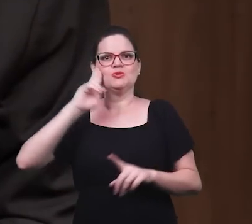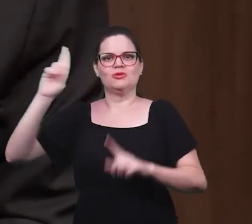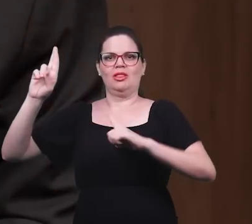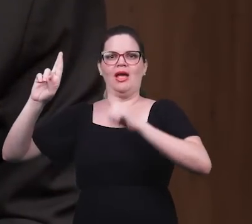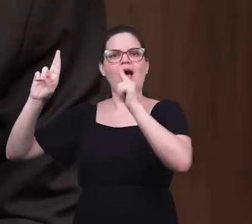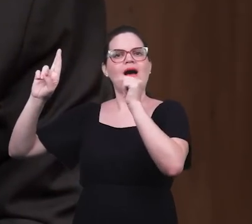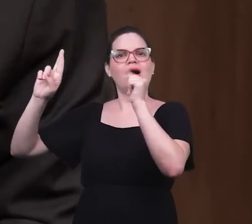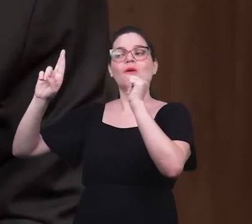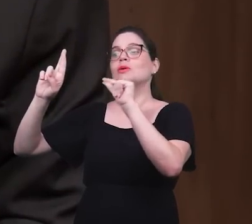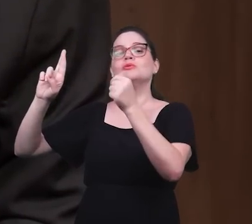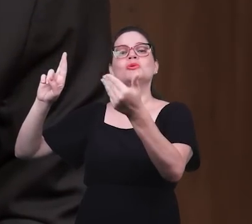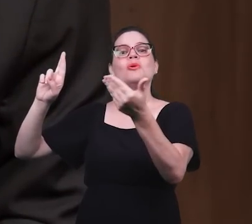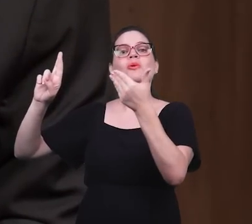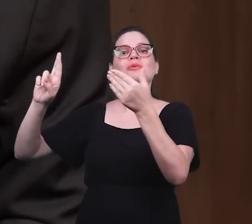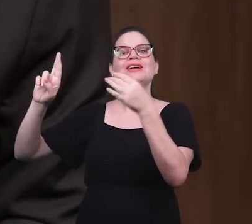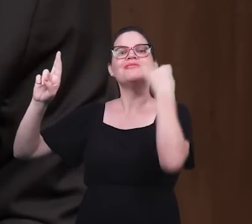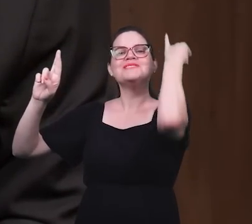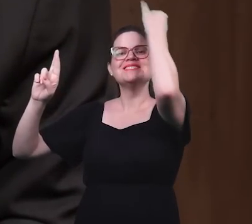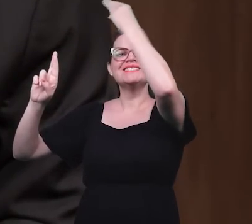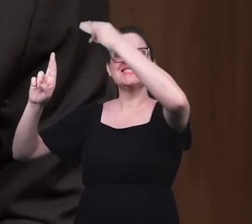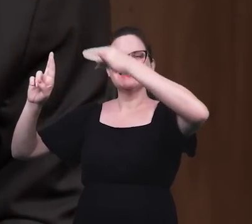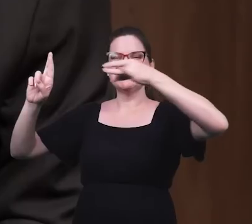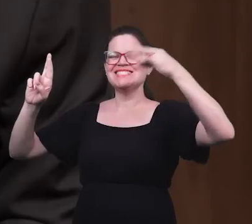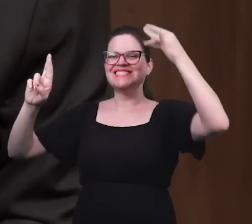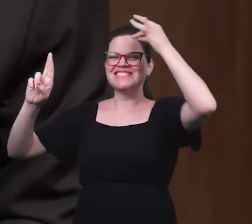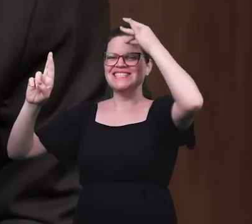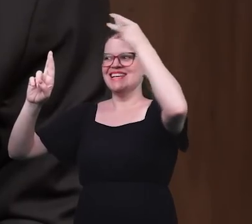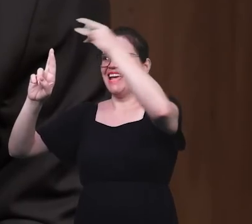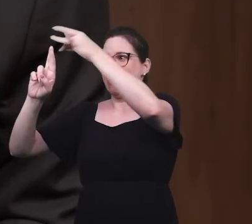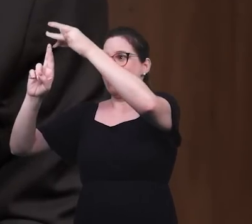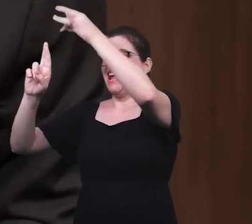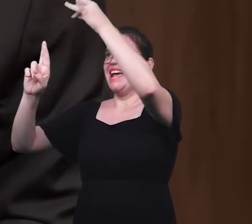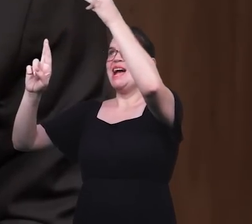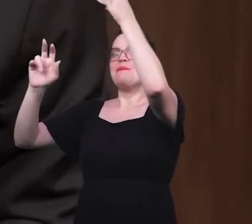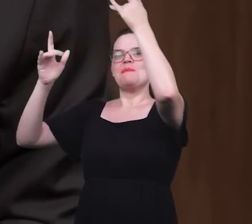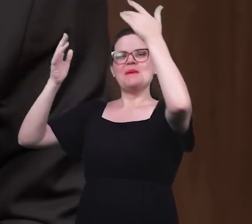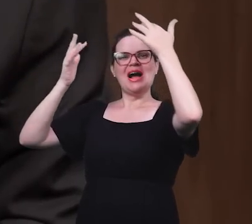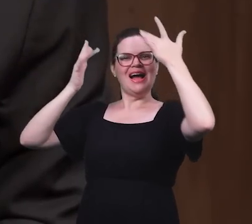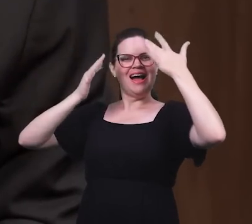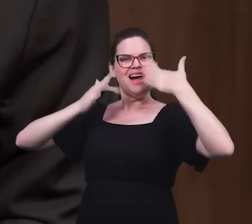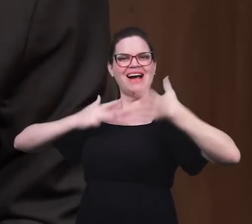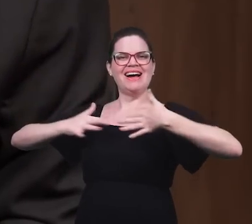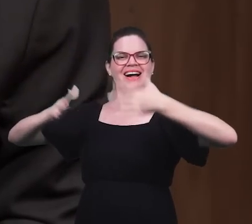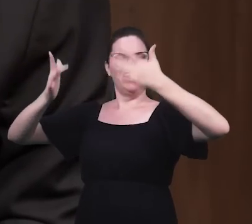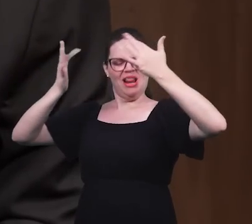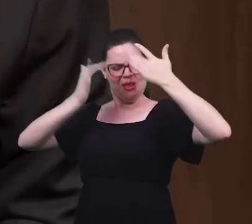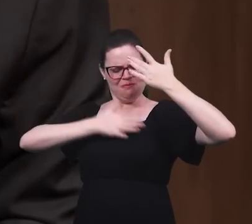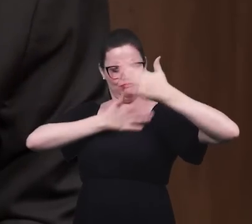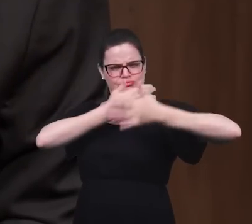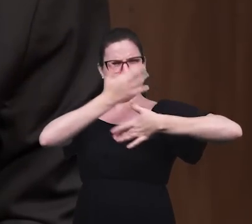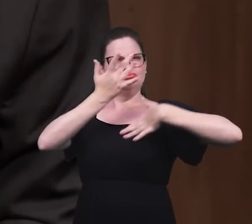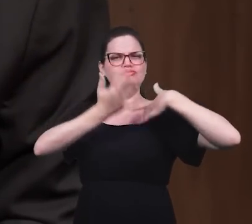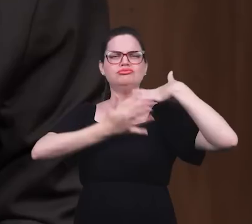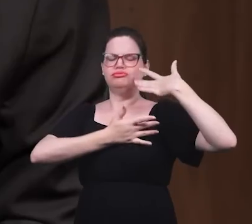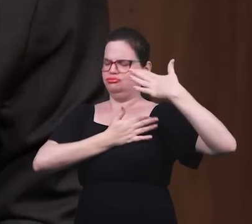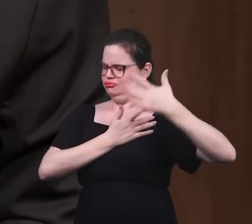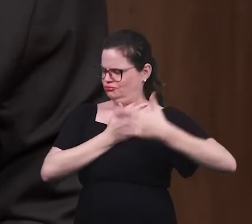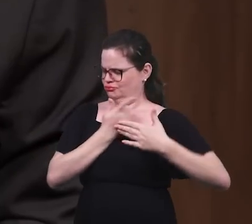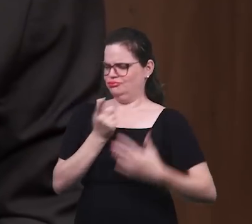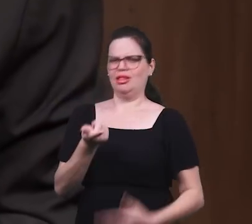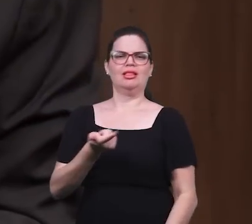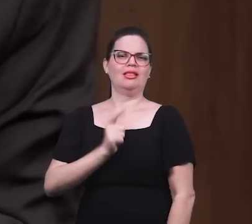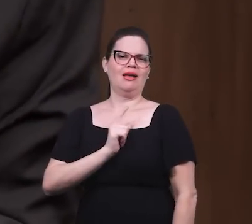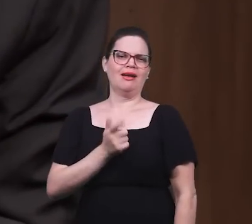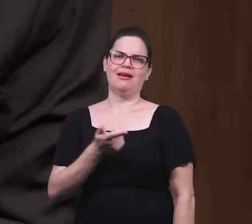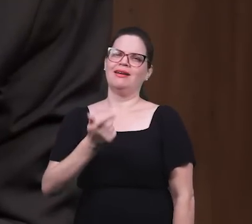fonte escondida, né? Jardim secreto, fonte selada, né? Muito bom. Ela tem essa fonte. Que bênção.